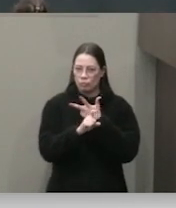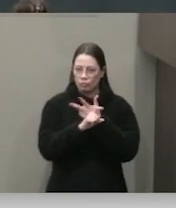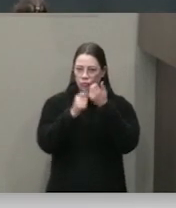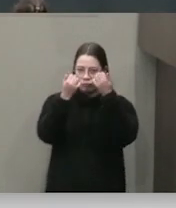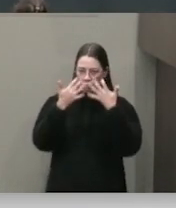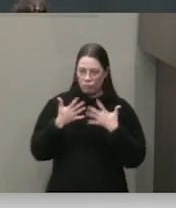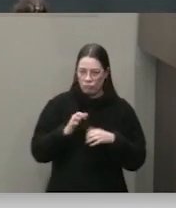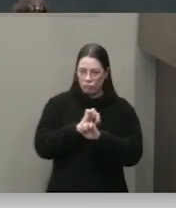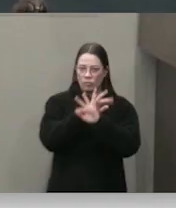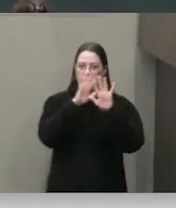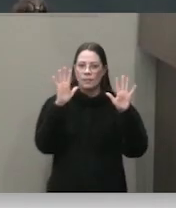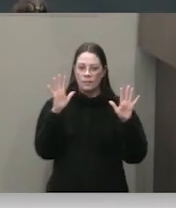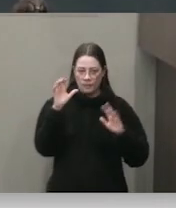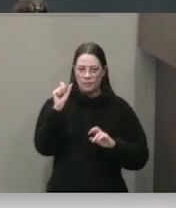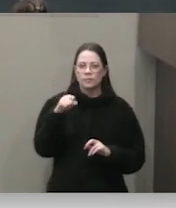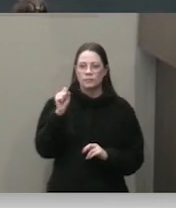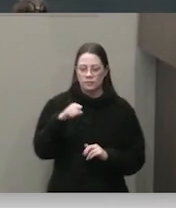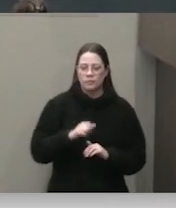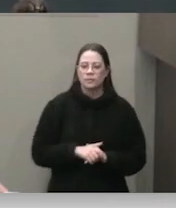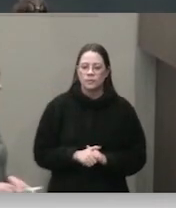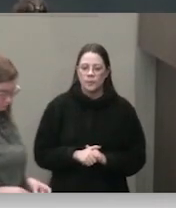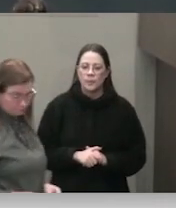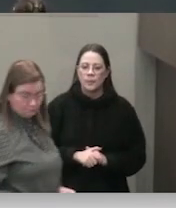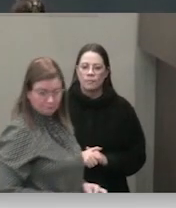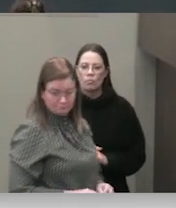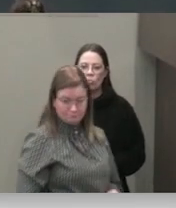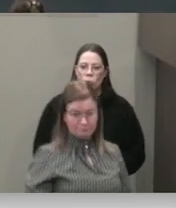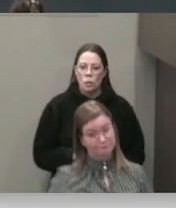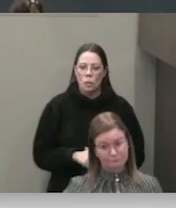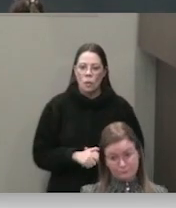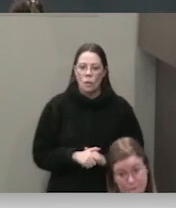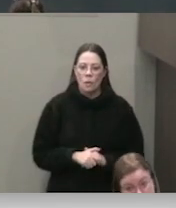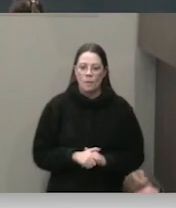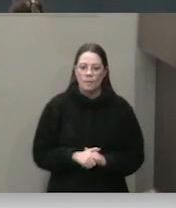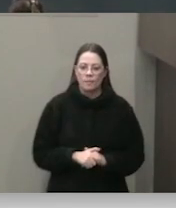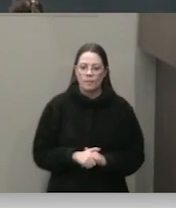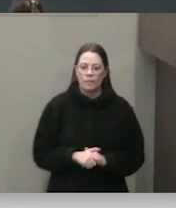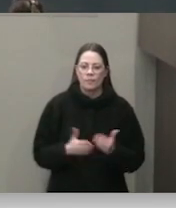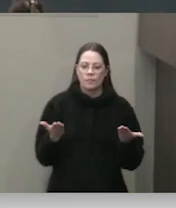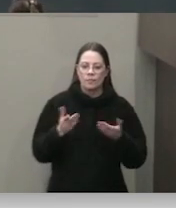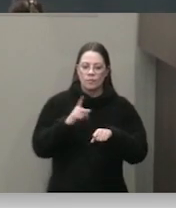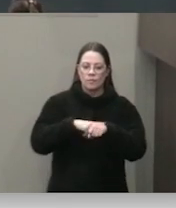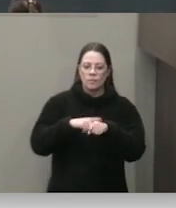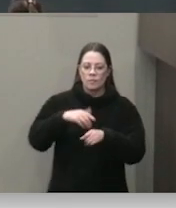Sim, meu nobre colega, está construído com o executivo, na melhor política pública do diálogo. Em votação.